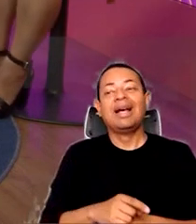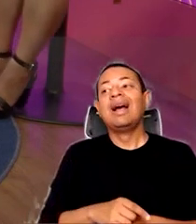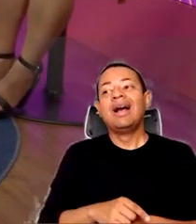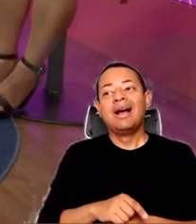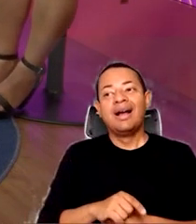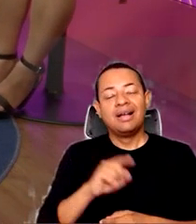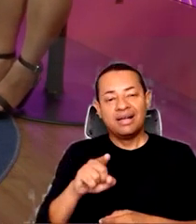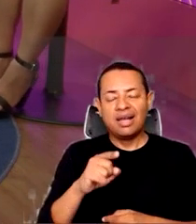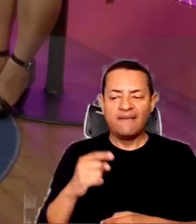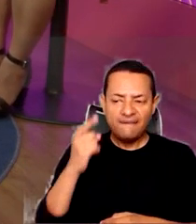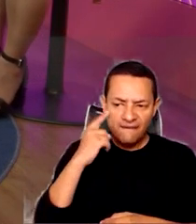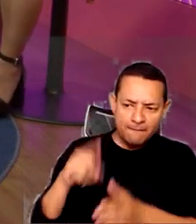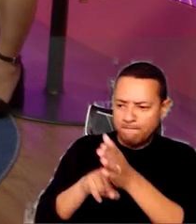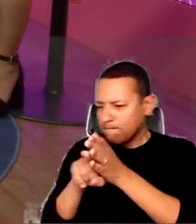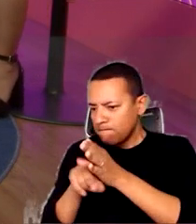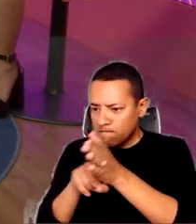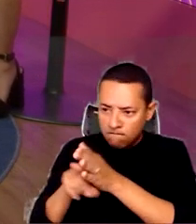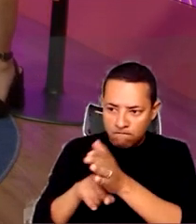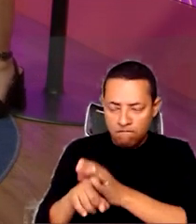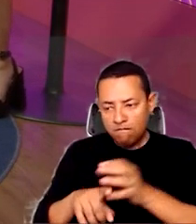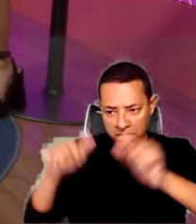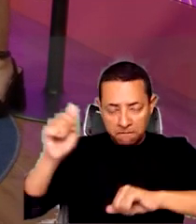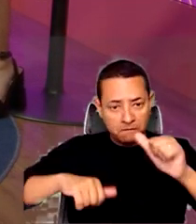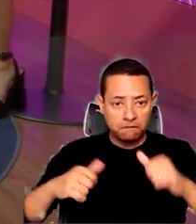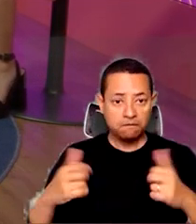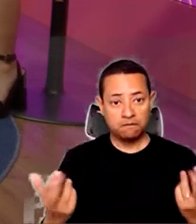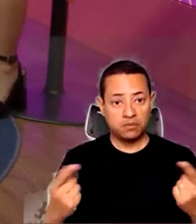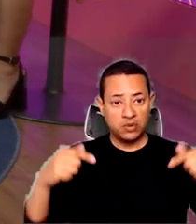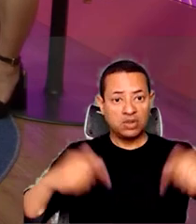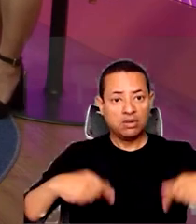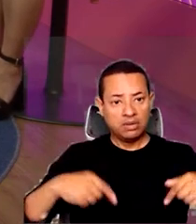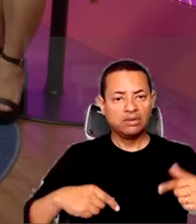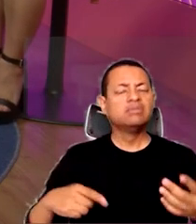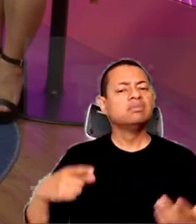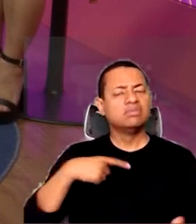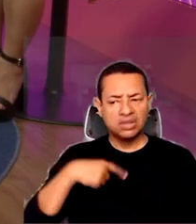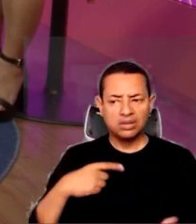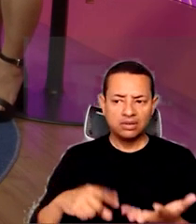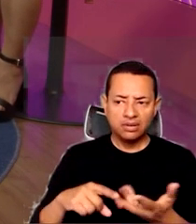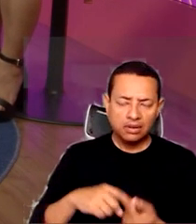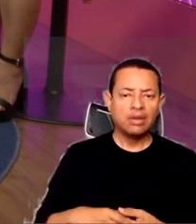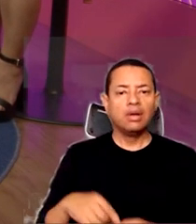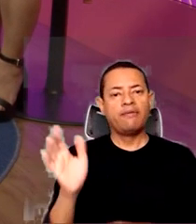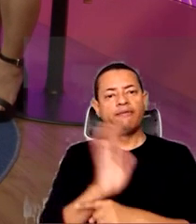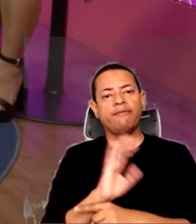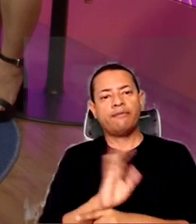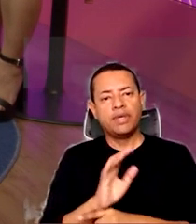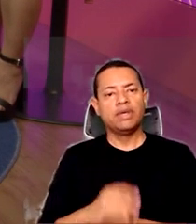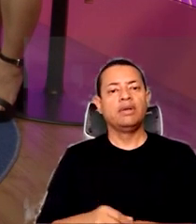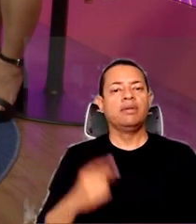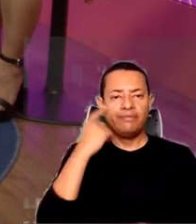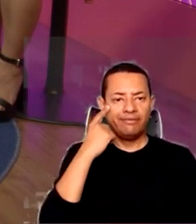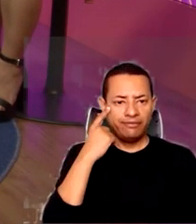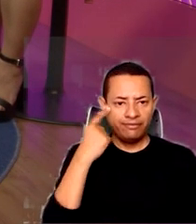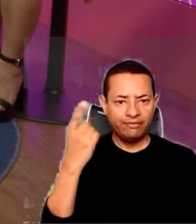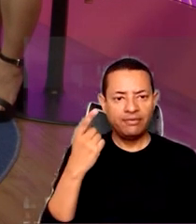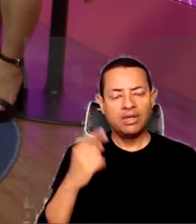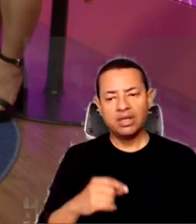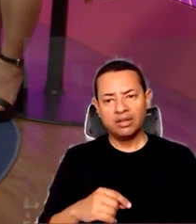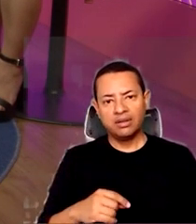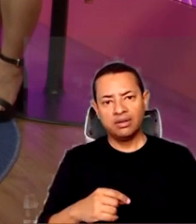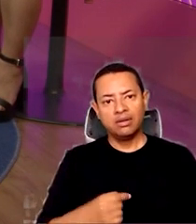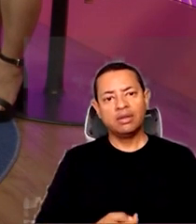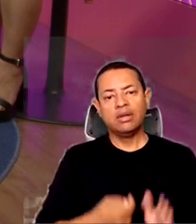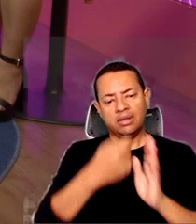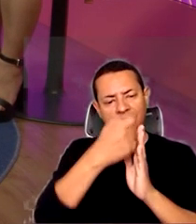vão vão fazer análise assim como aqui foi feito os critérios de vídeo análise do do